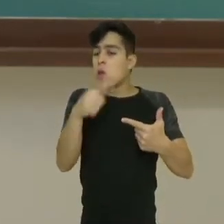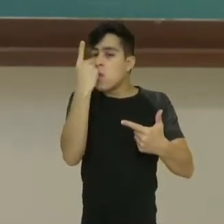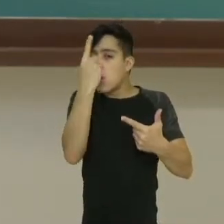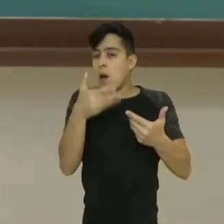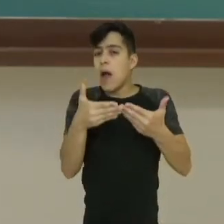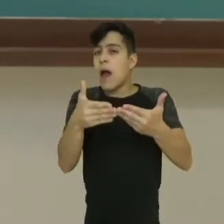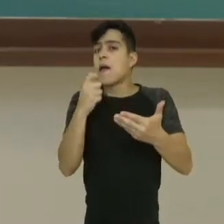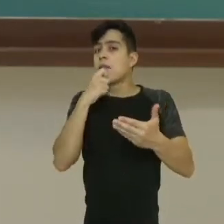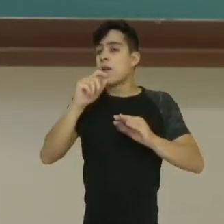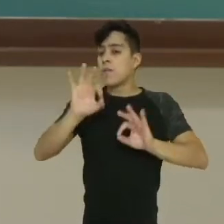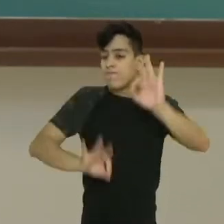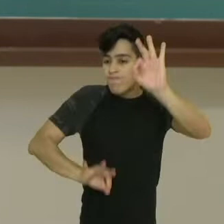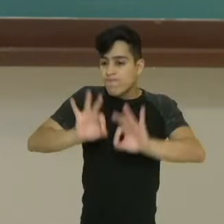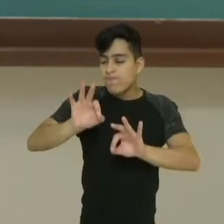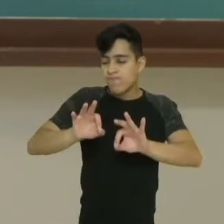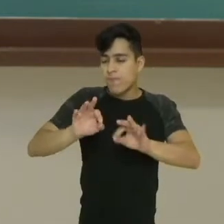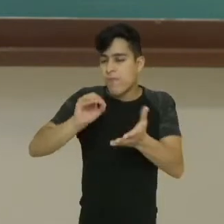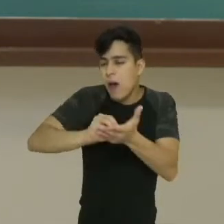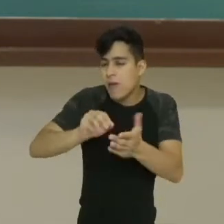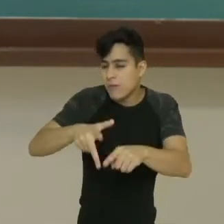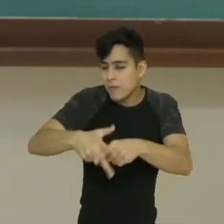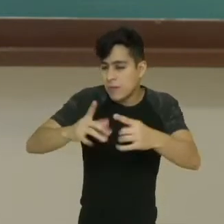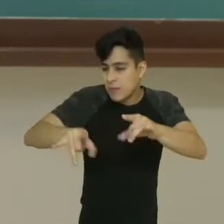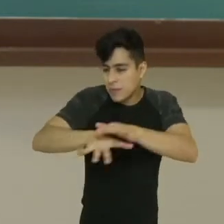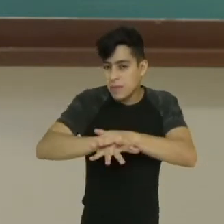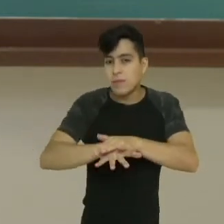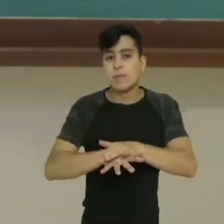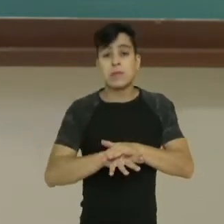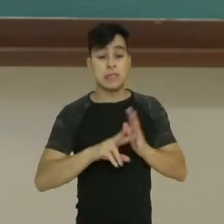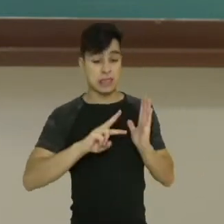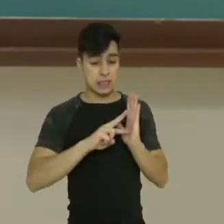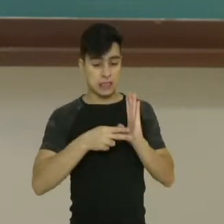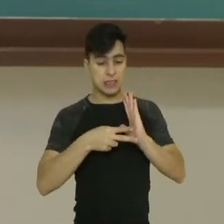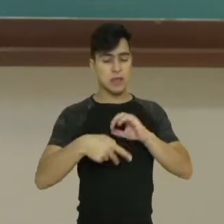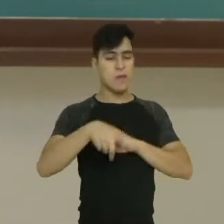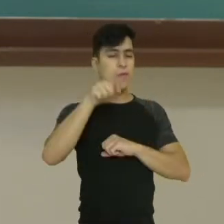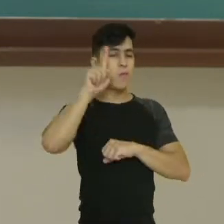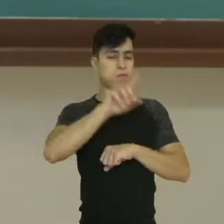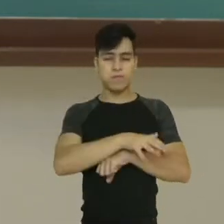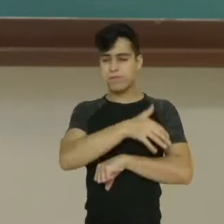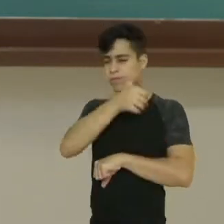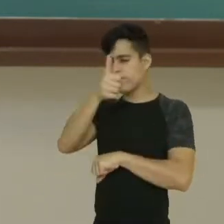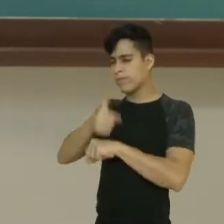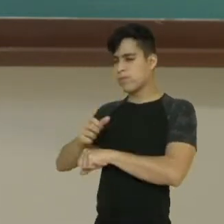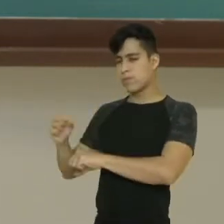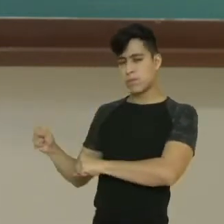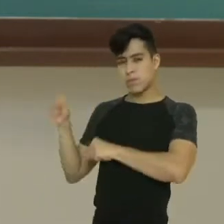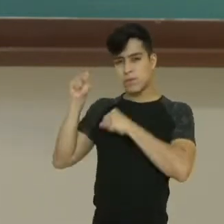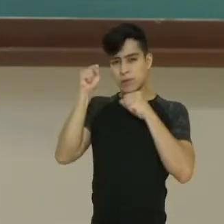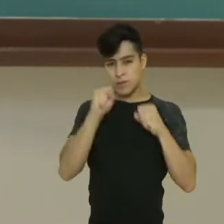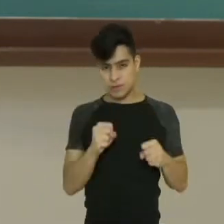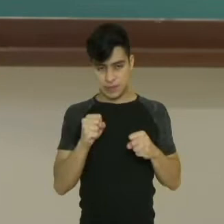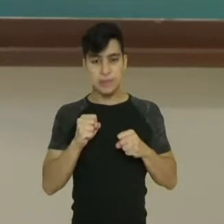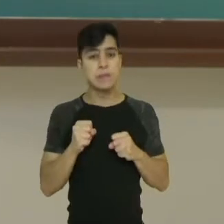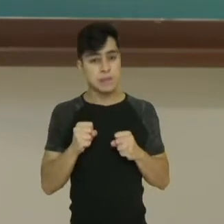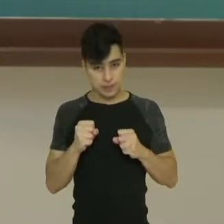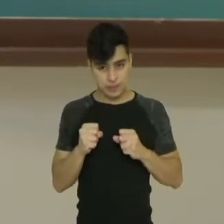em que os Estados Unidos exercem sua hegemonia no mundo, ou seja, os Estados Unidos conseguem então ao mesmo